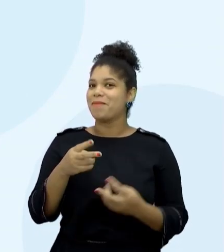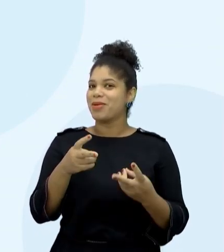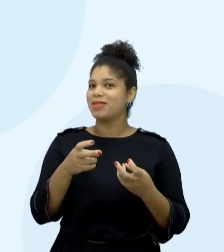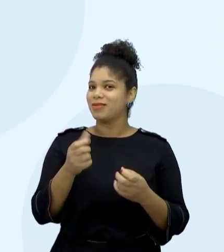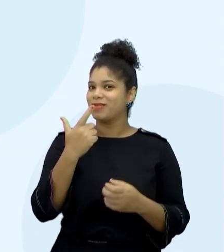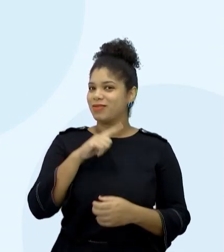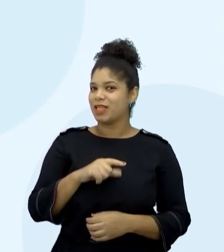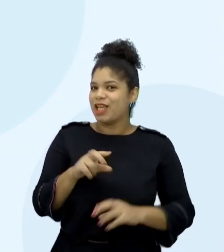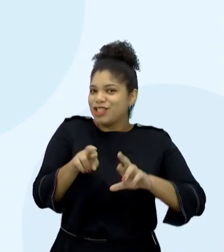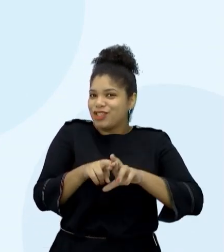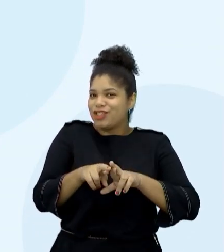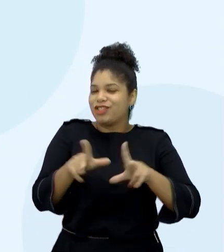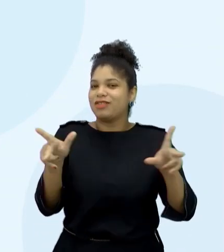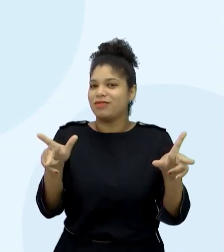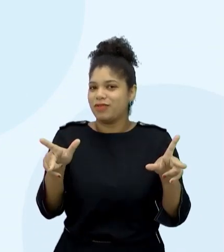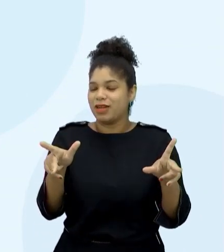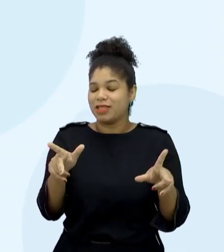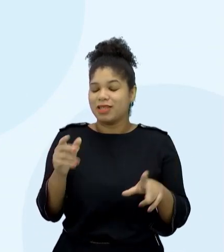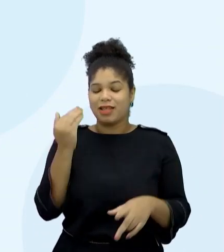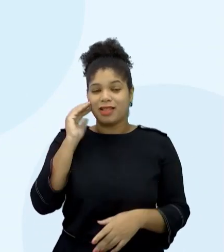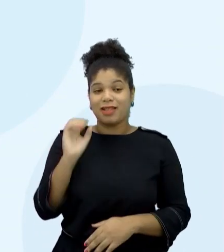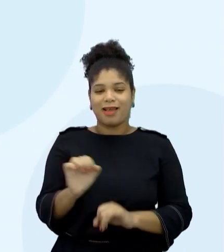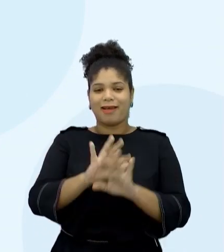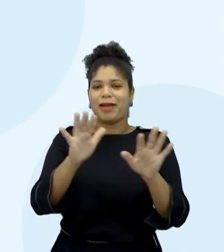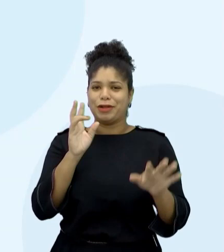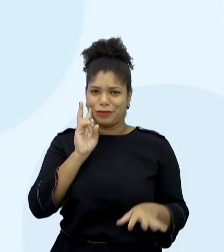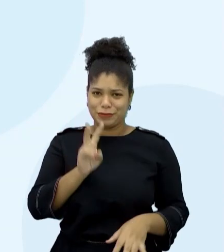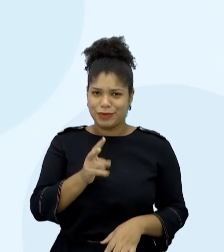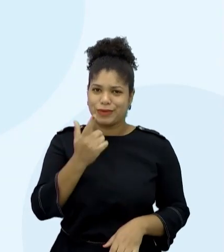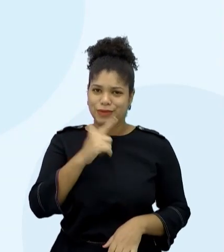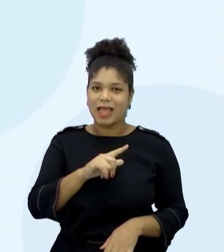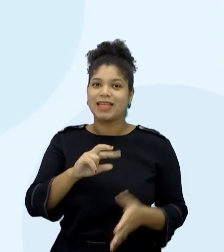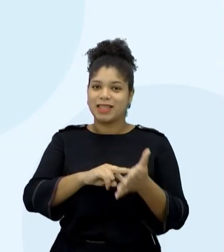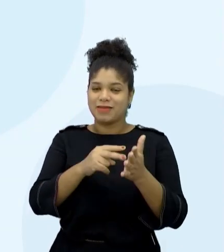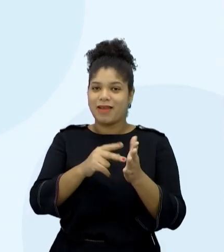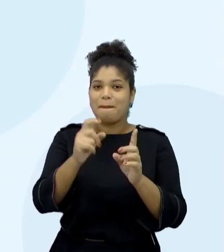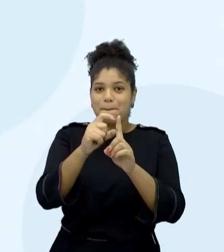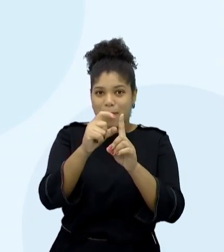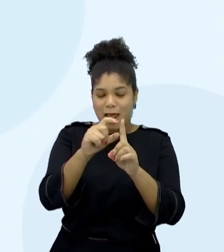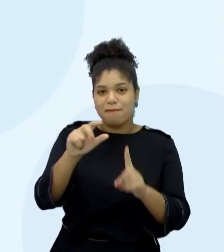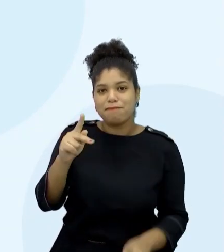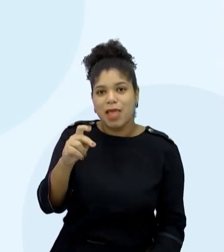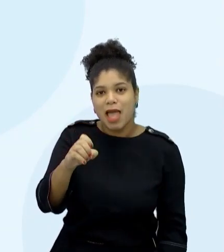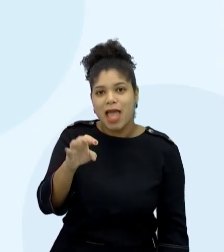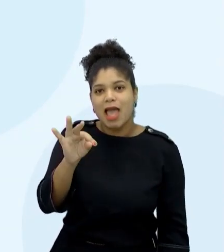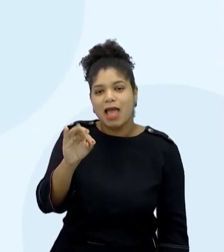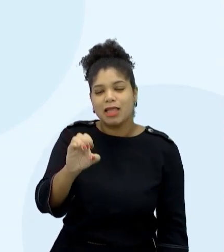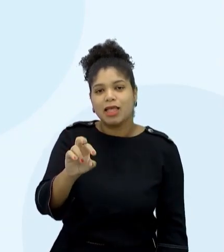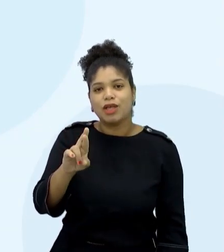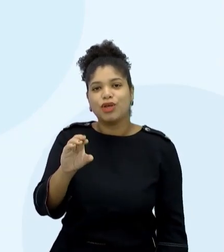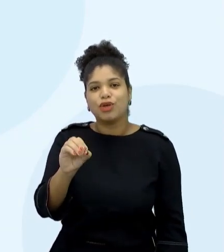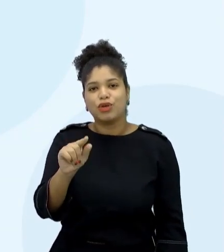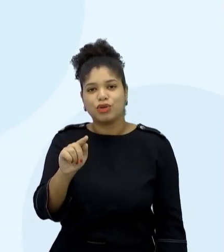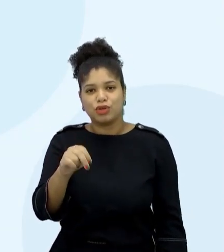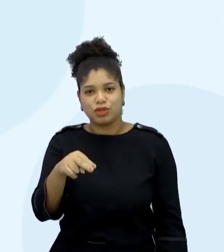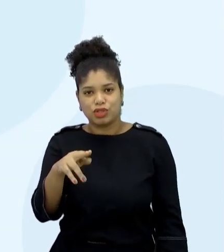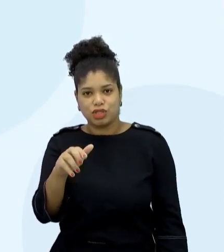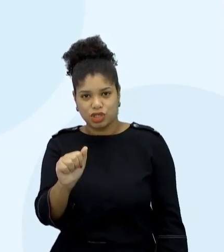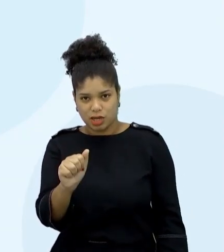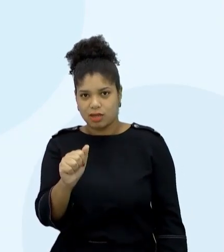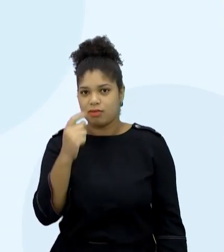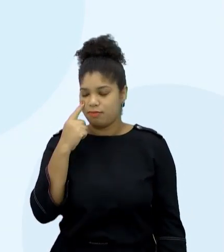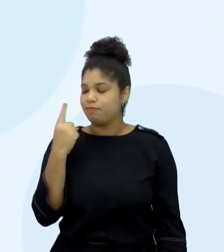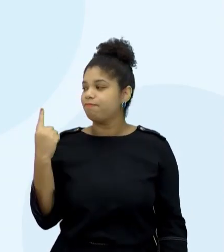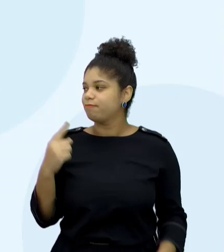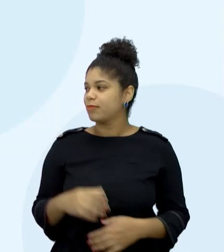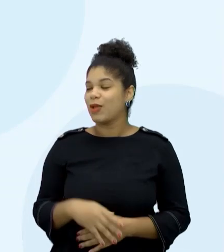Identificamos claramente que existe mais de um componente na mistura, porque eles permanecem separados ali, porque tem fases